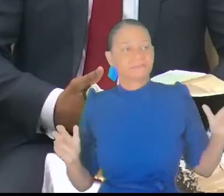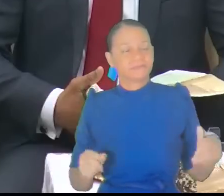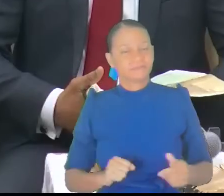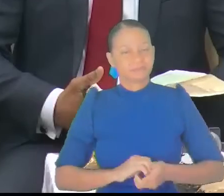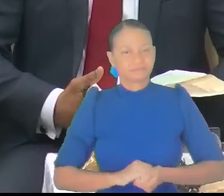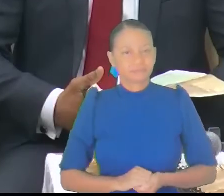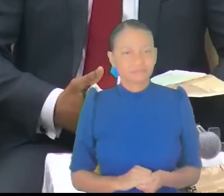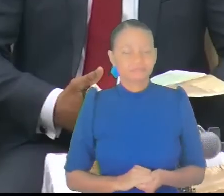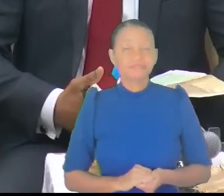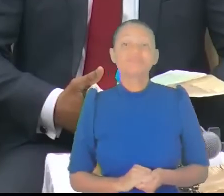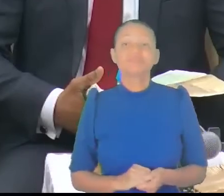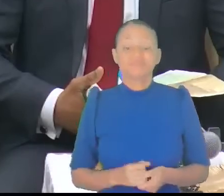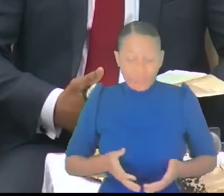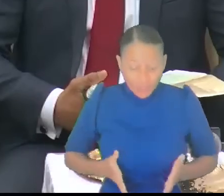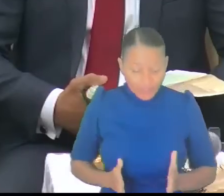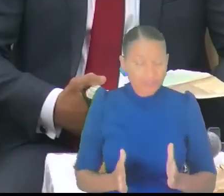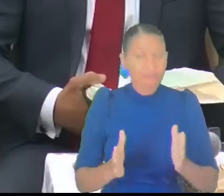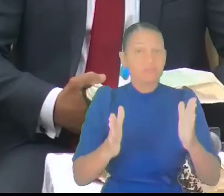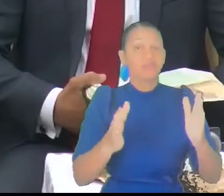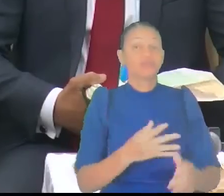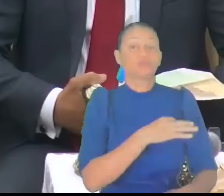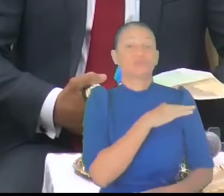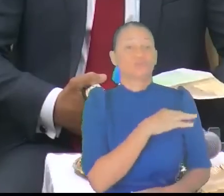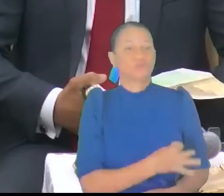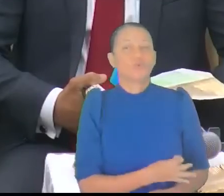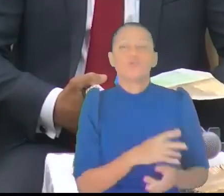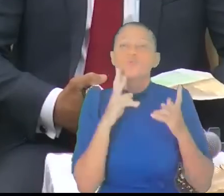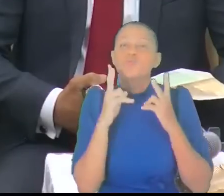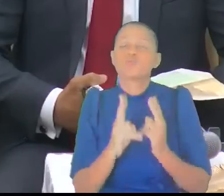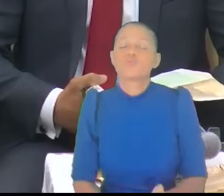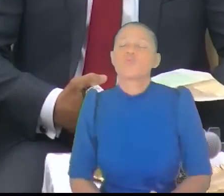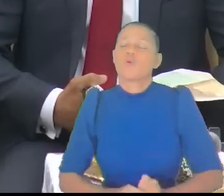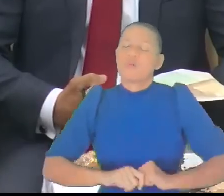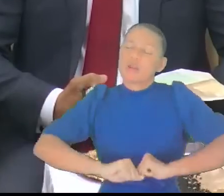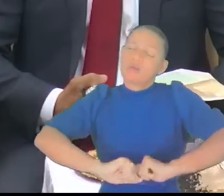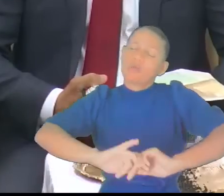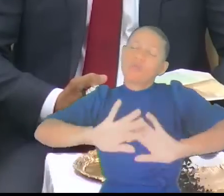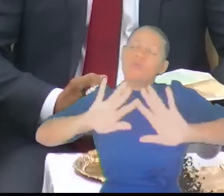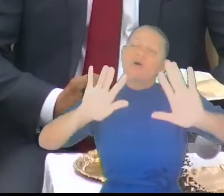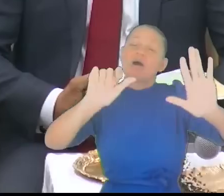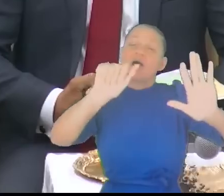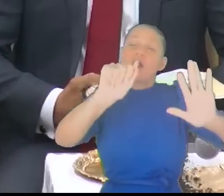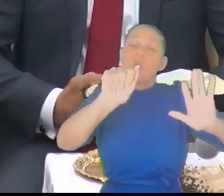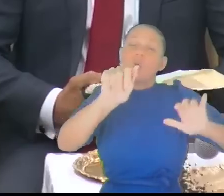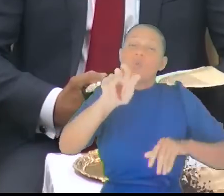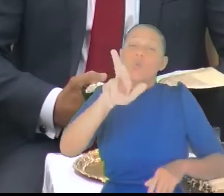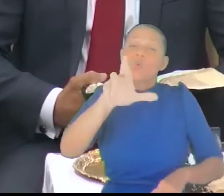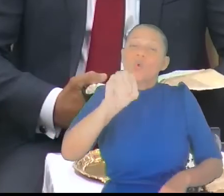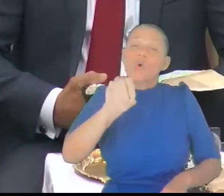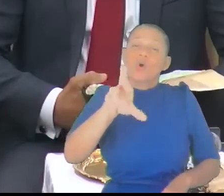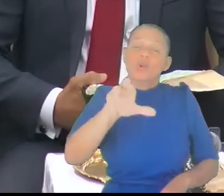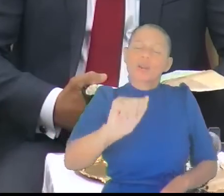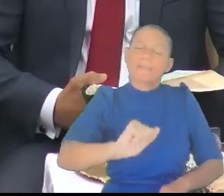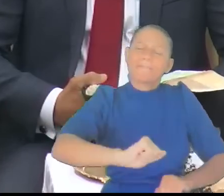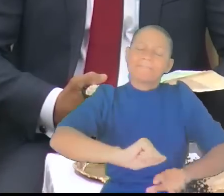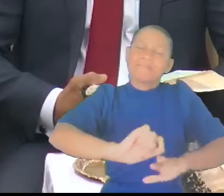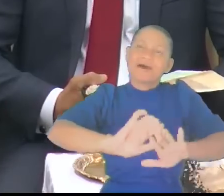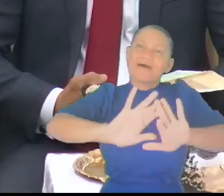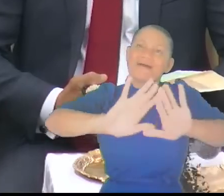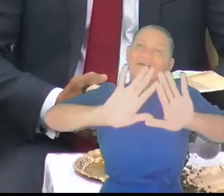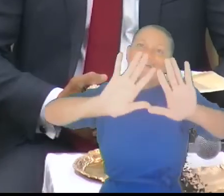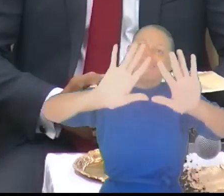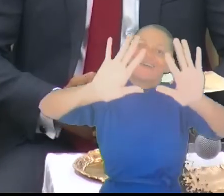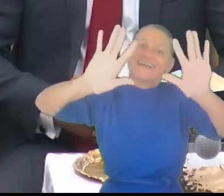A vereda do justo é como a luz da aurora, que vai brilhando mais e